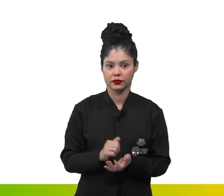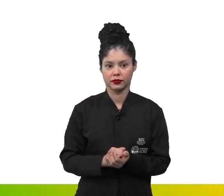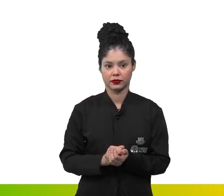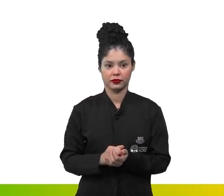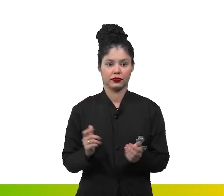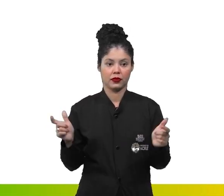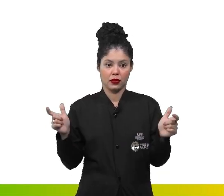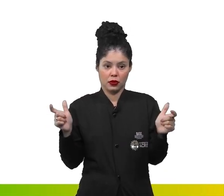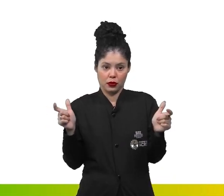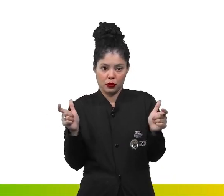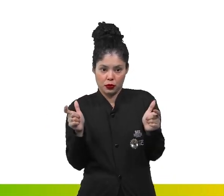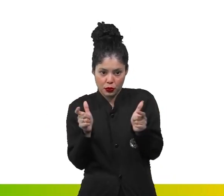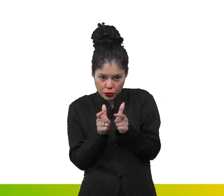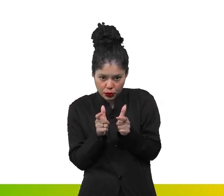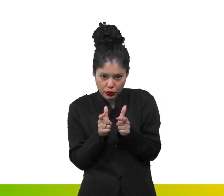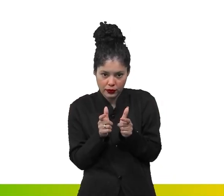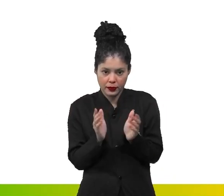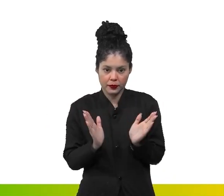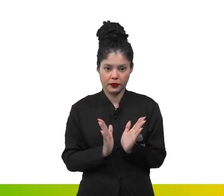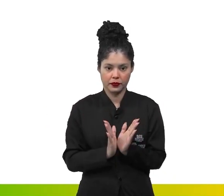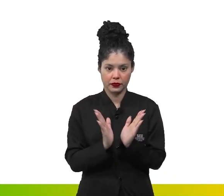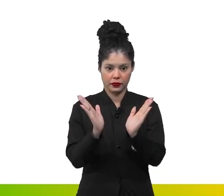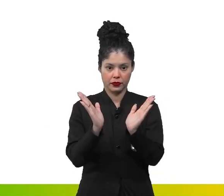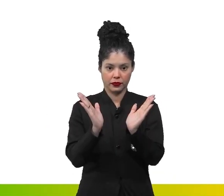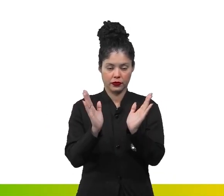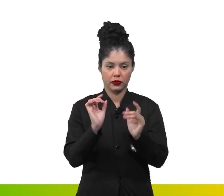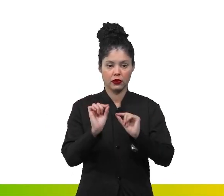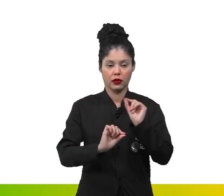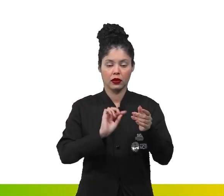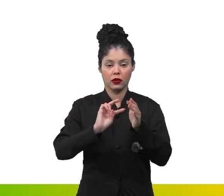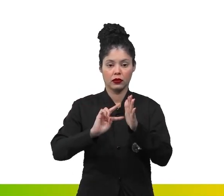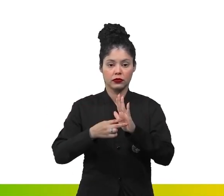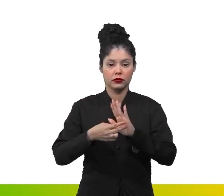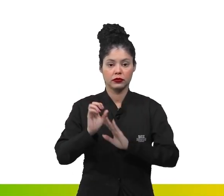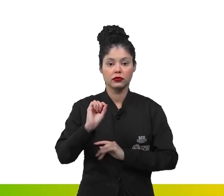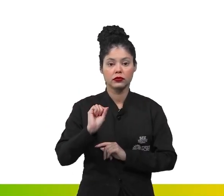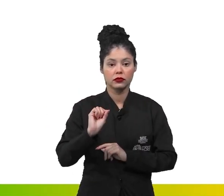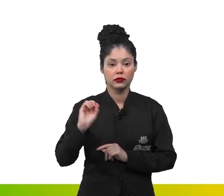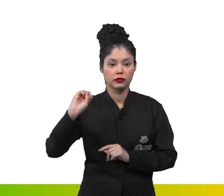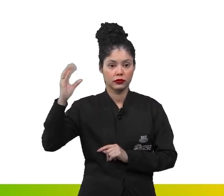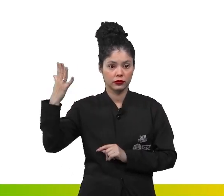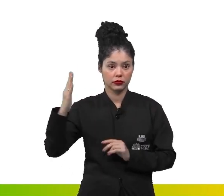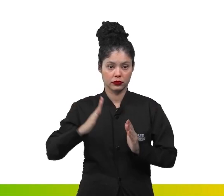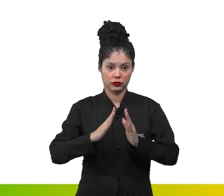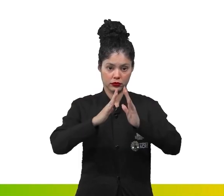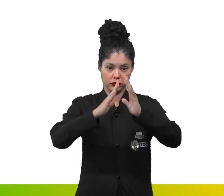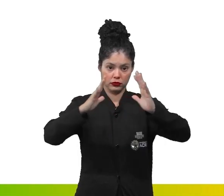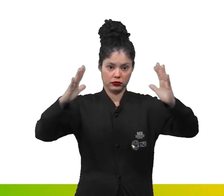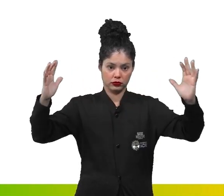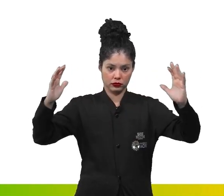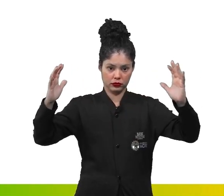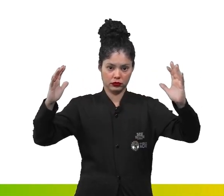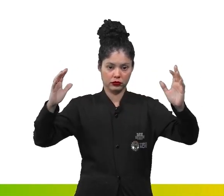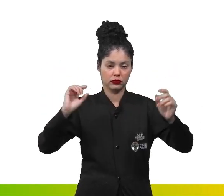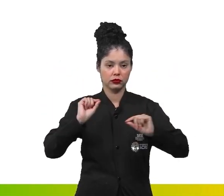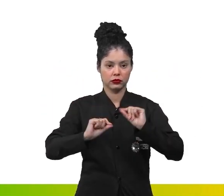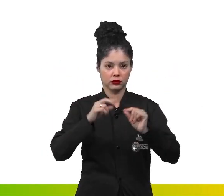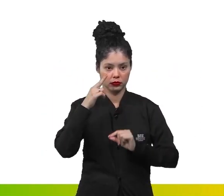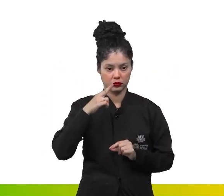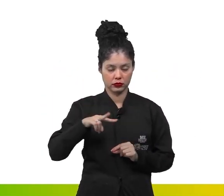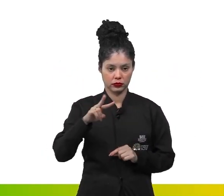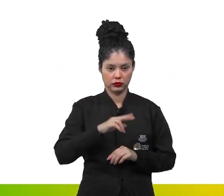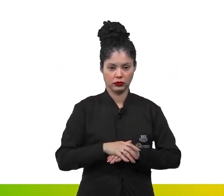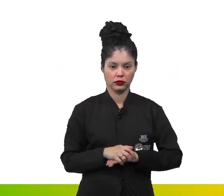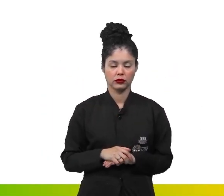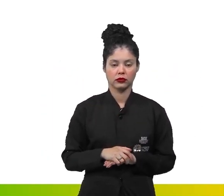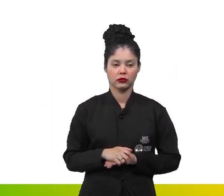está bem estreita. E o que acontece lá no topo? topo largo. Olha que